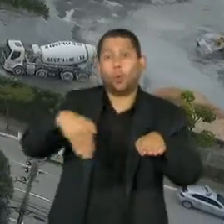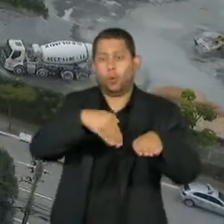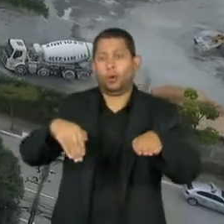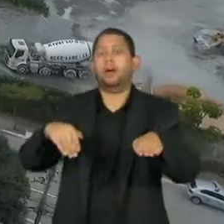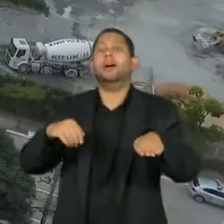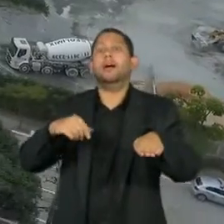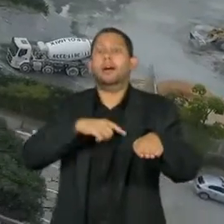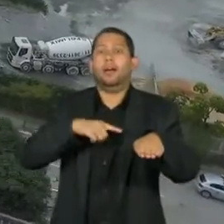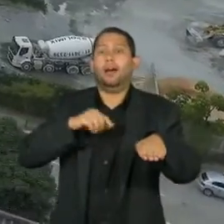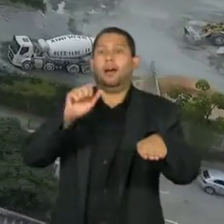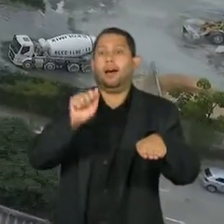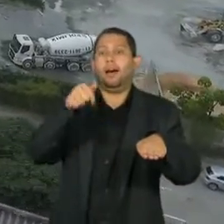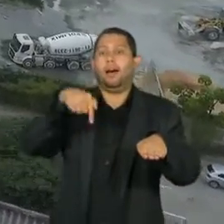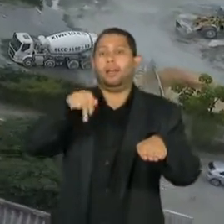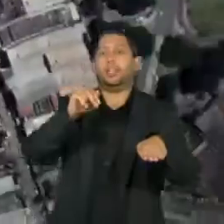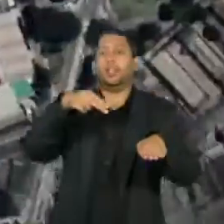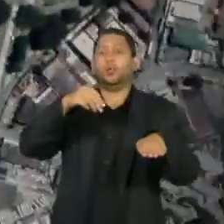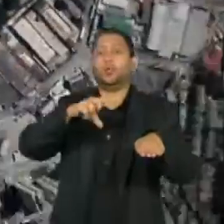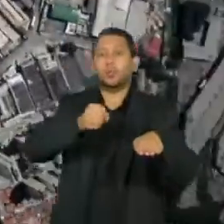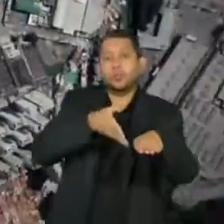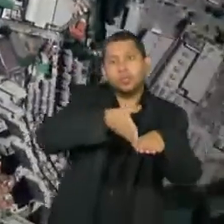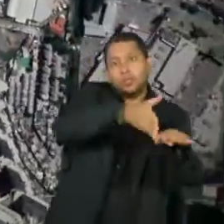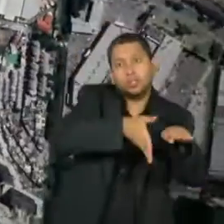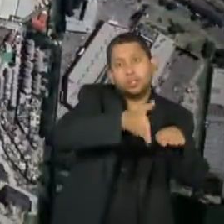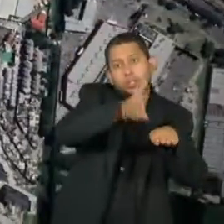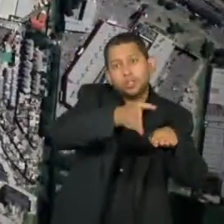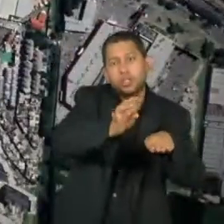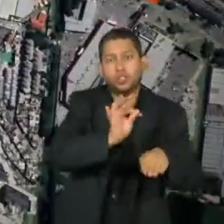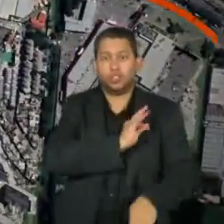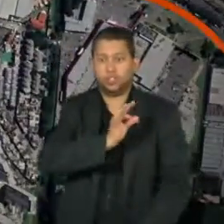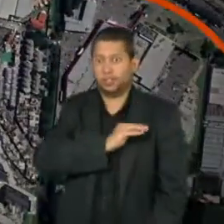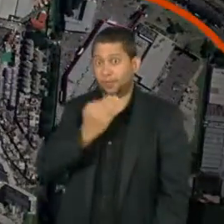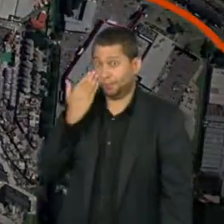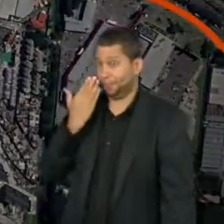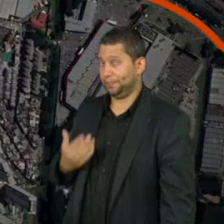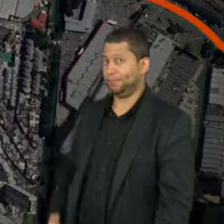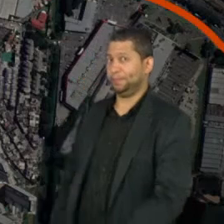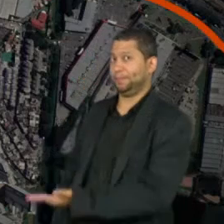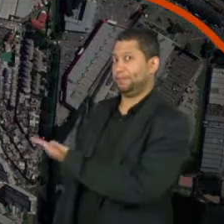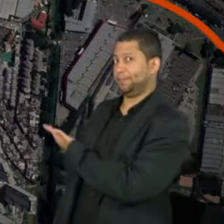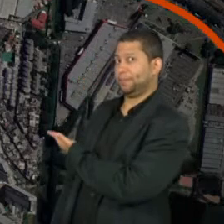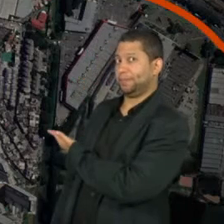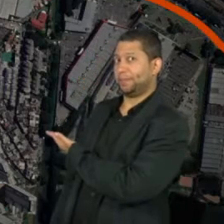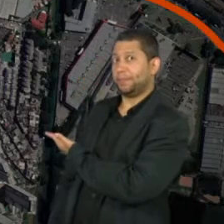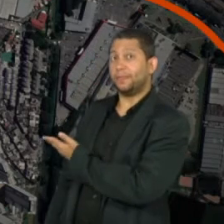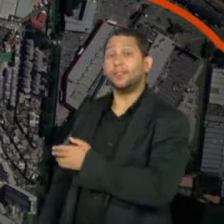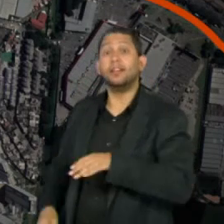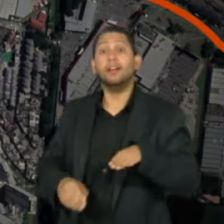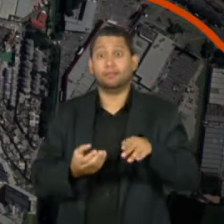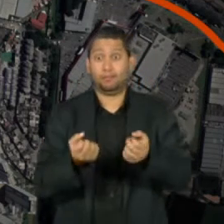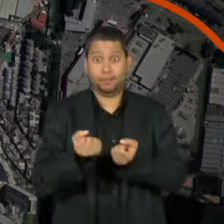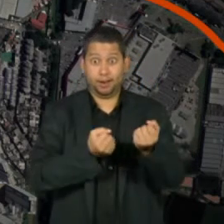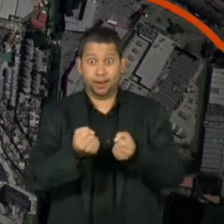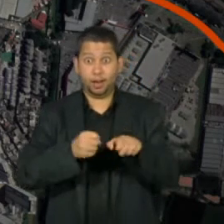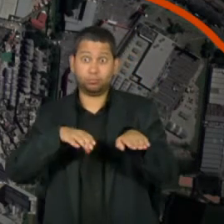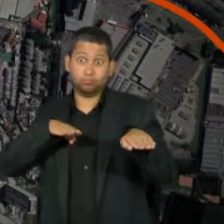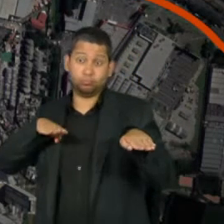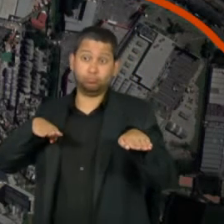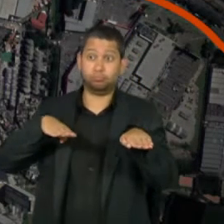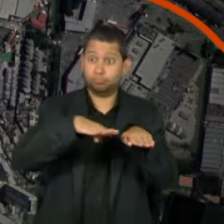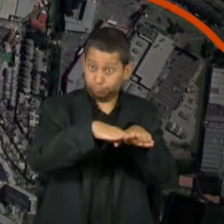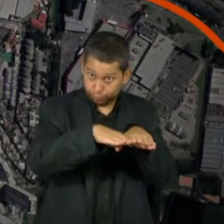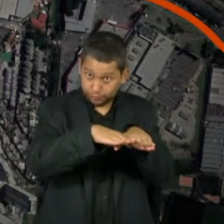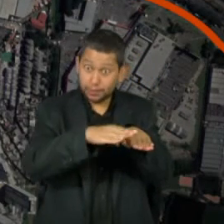com a pista local da Marginal Tietê. No desvio, os carros que seguem pela pista local da Marginal Tietê, sentido